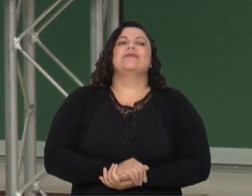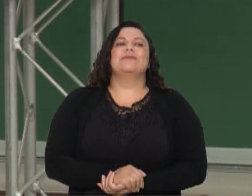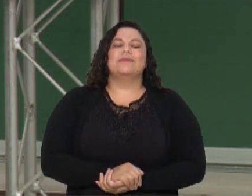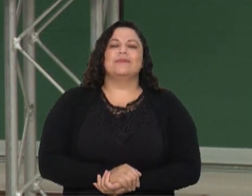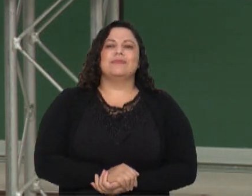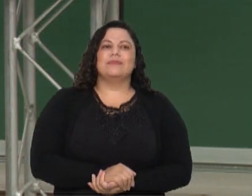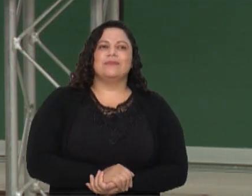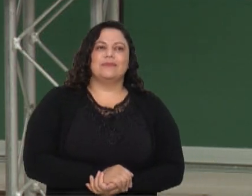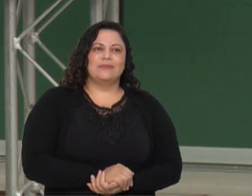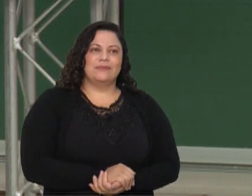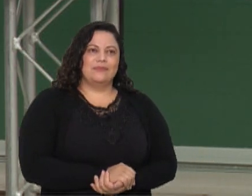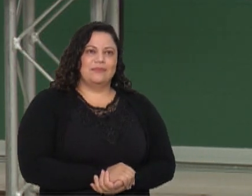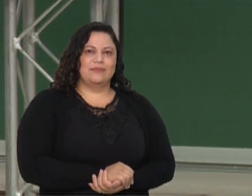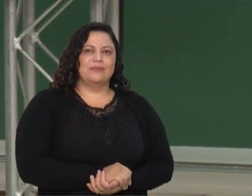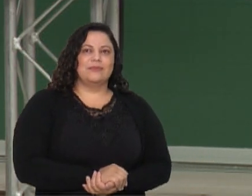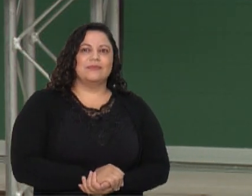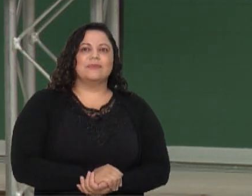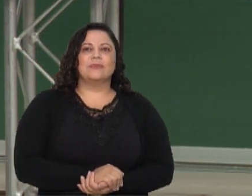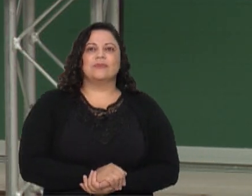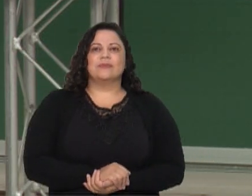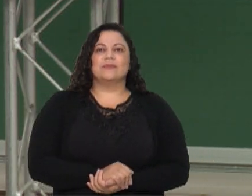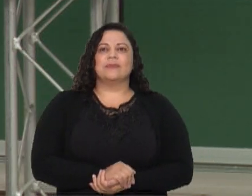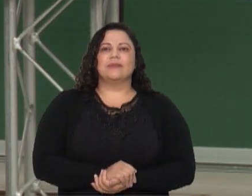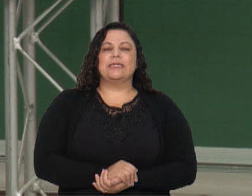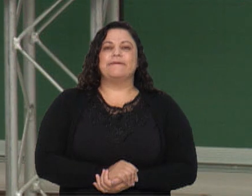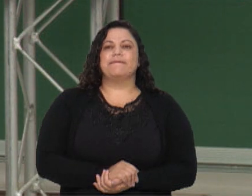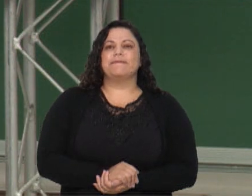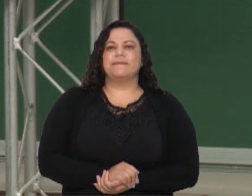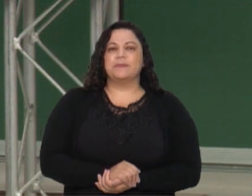bem, vamos em frente. Olha só,